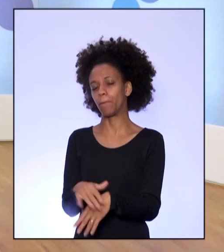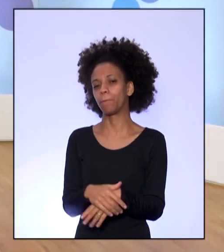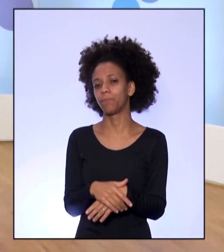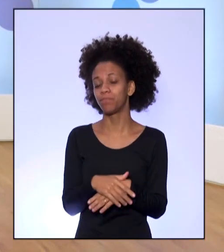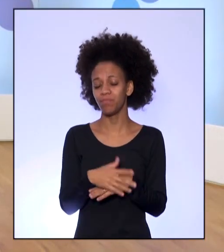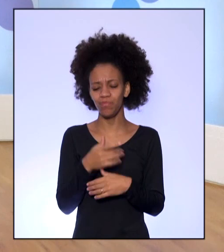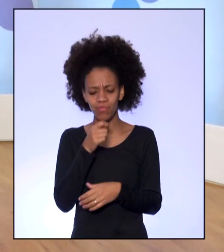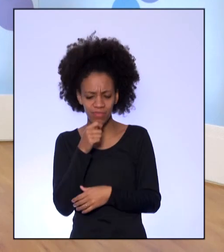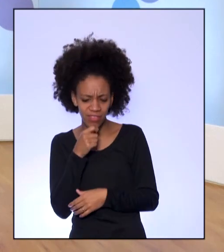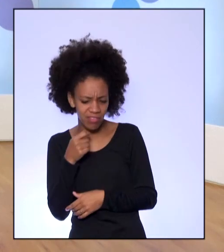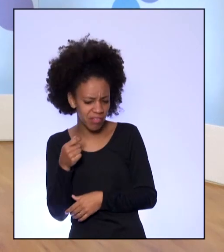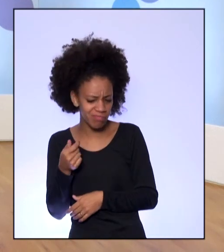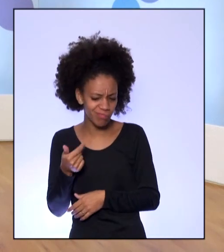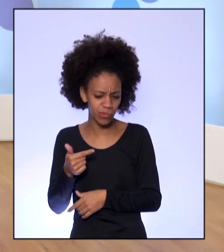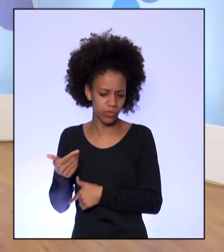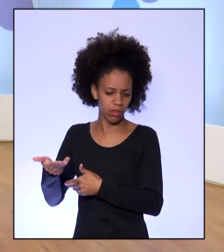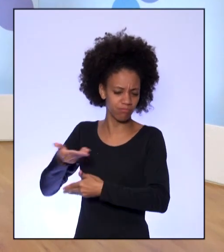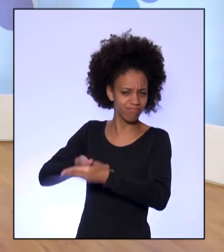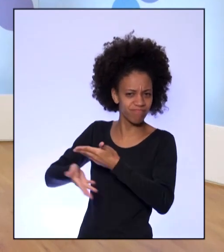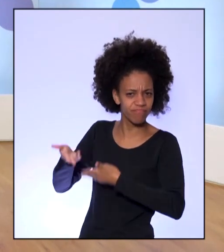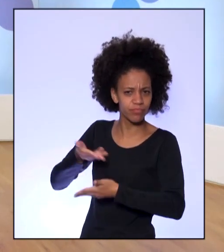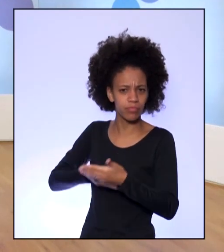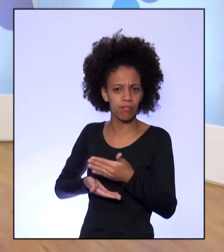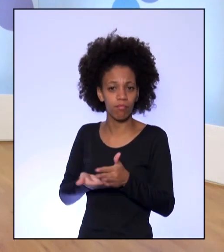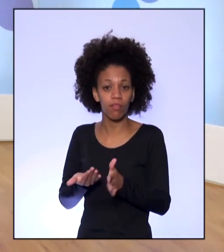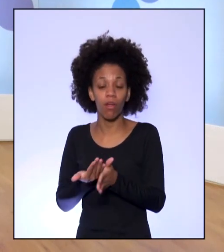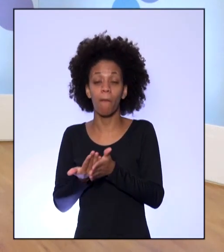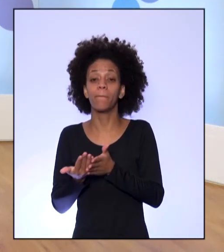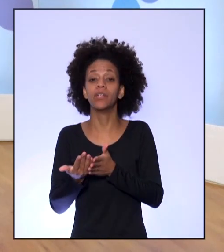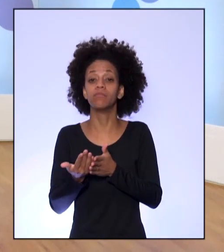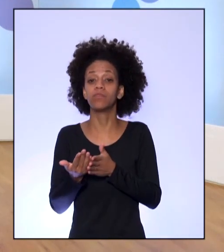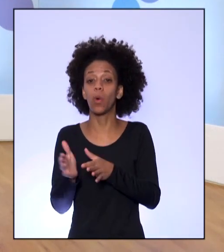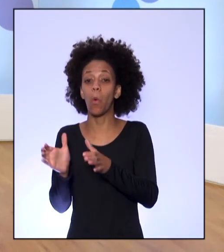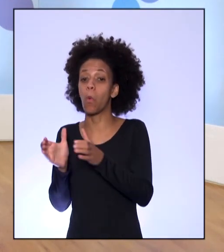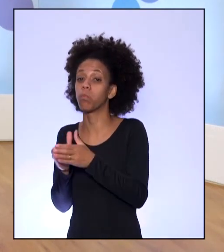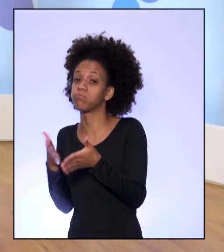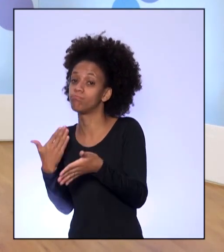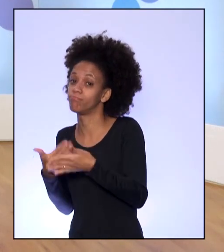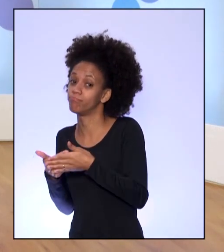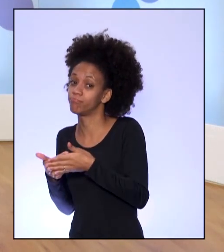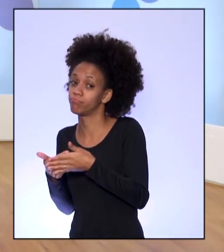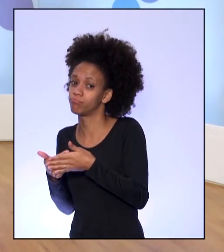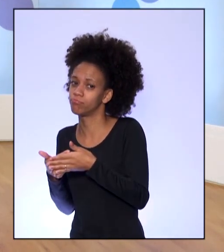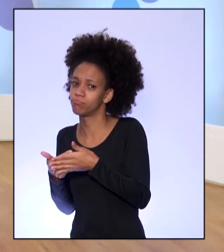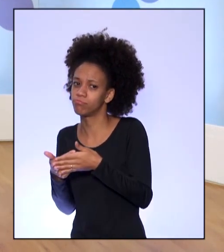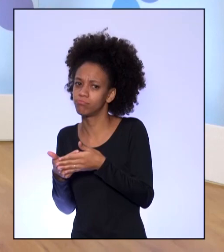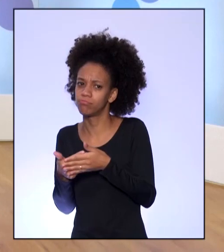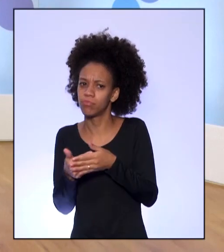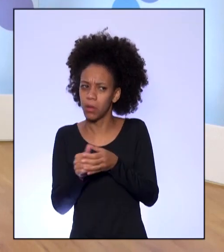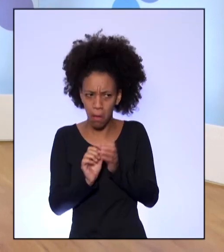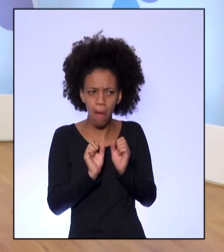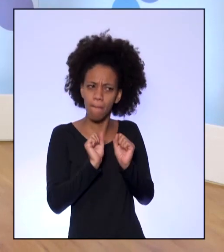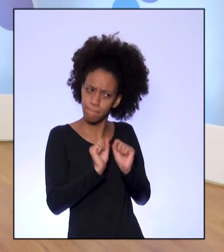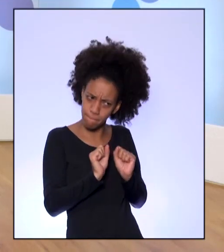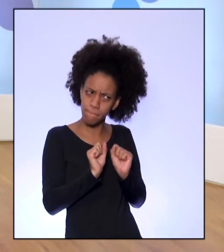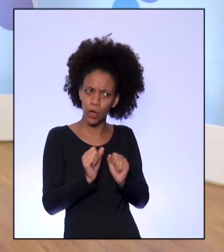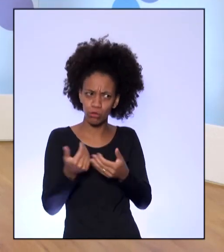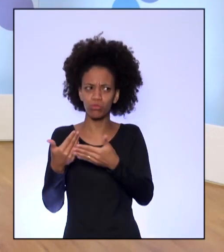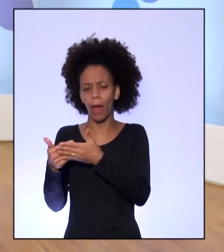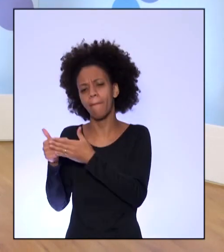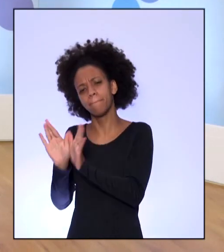não vejo interação. Está começando, o chat está fechado por enquanto, tá? Podemos abrir o chat, podemos